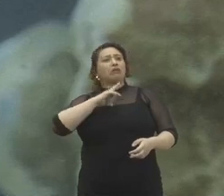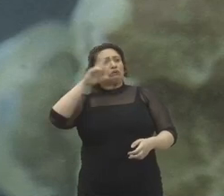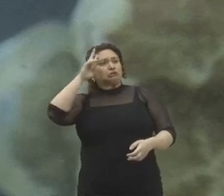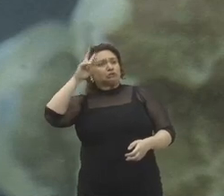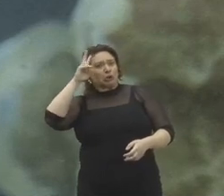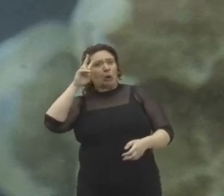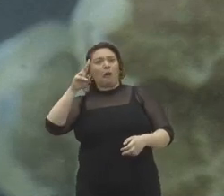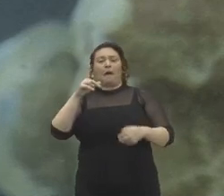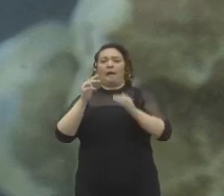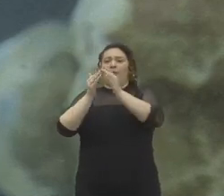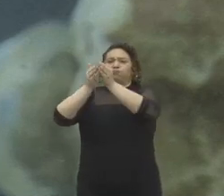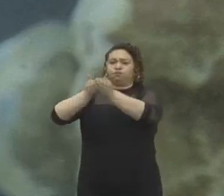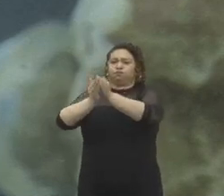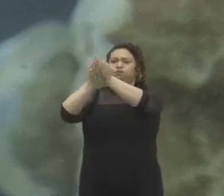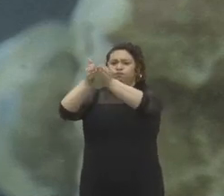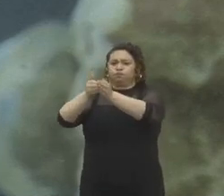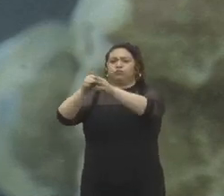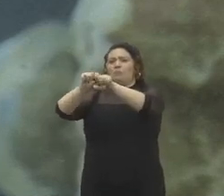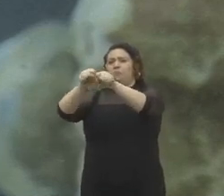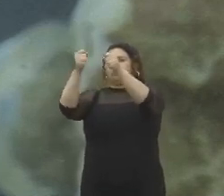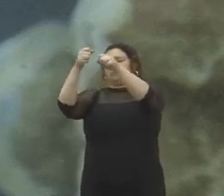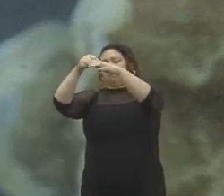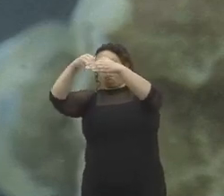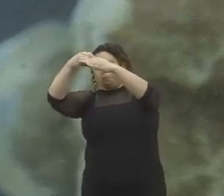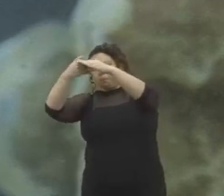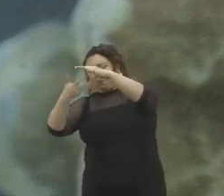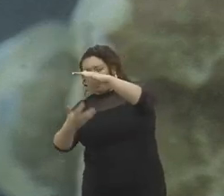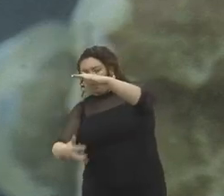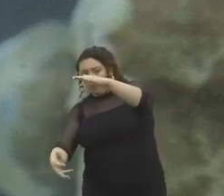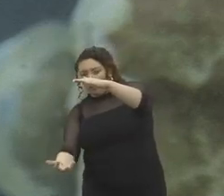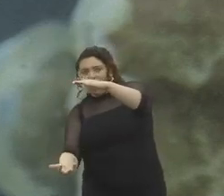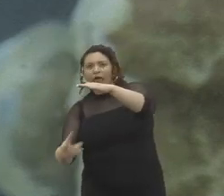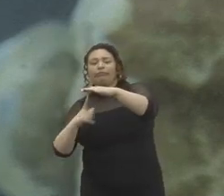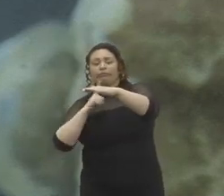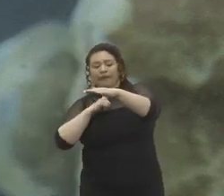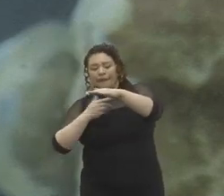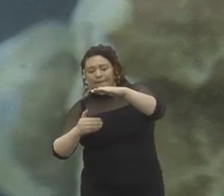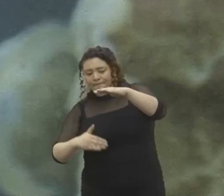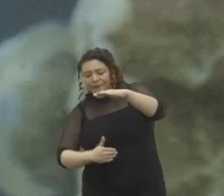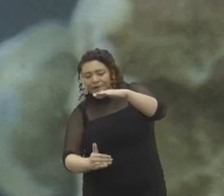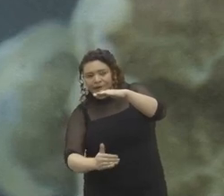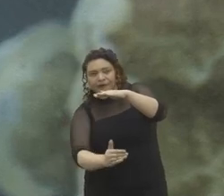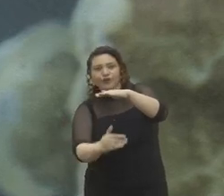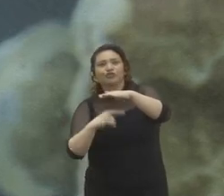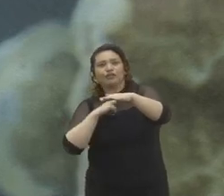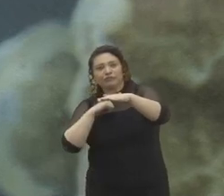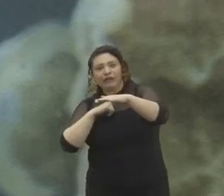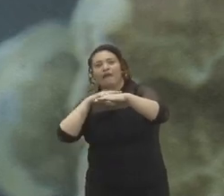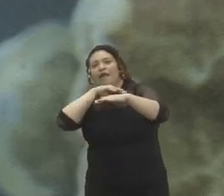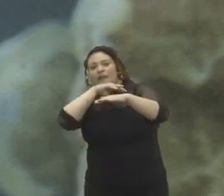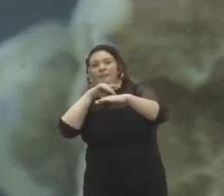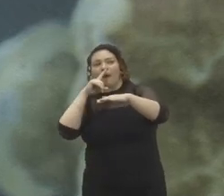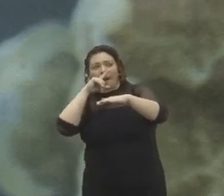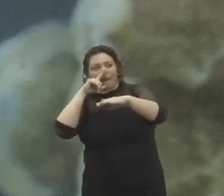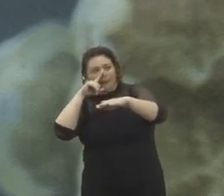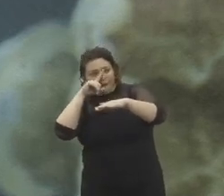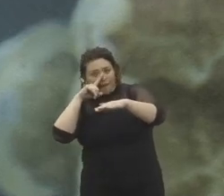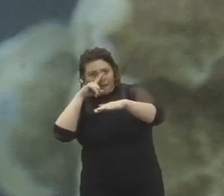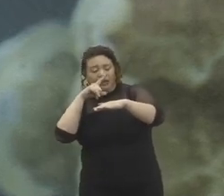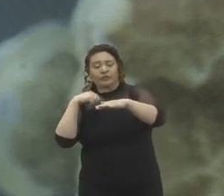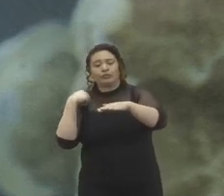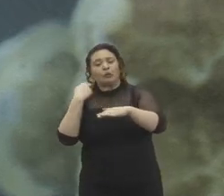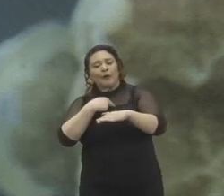naufrágio tem o peixe o Mero o animal que tá ameaçado de extinção e a gente ia